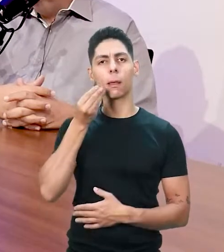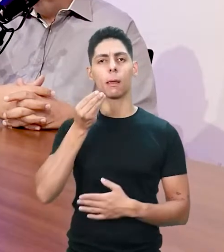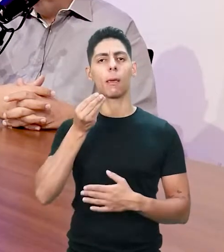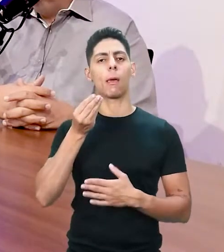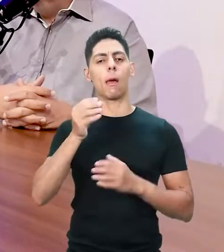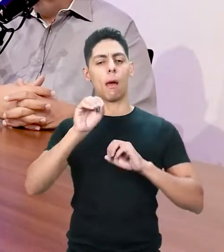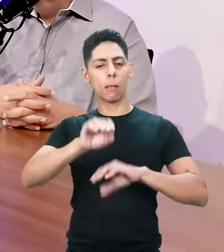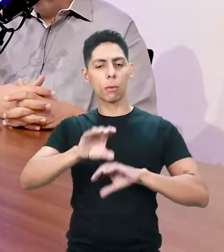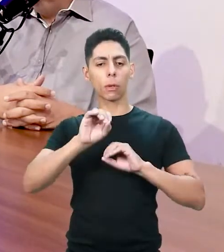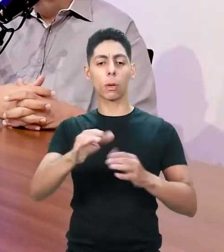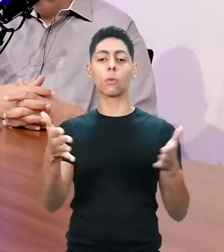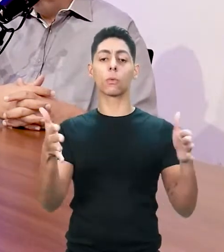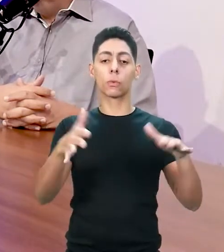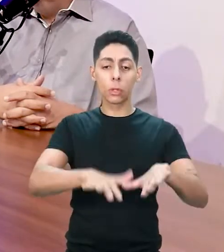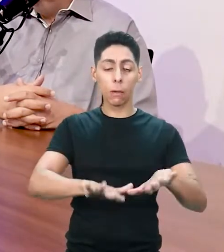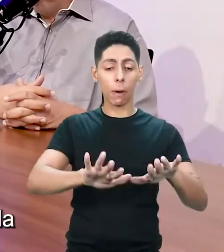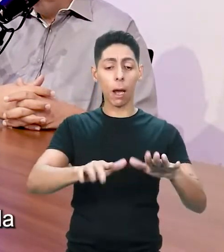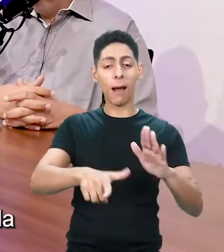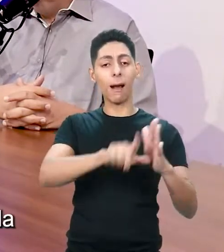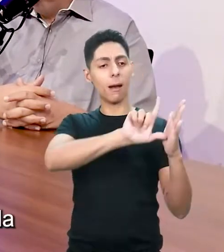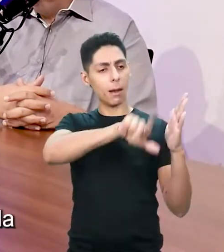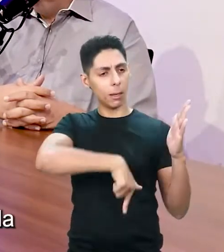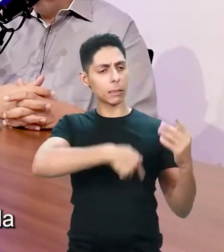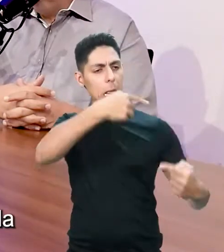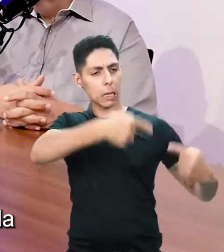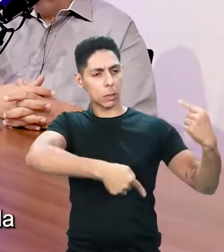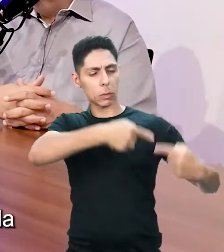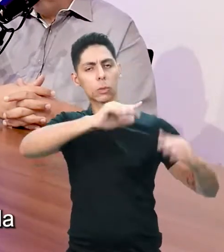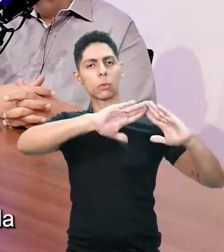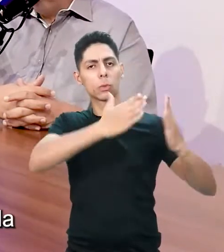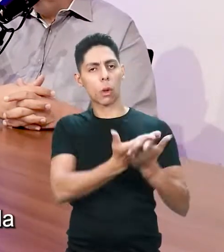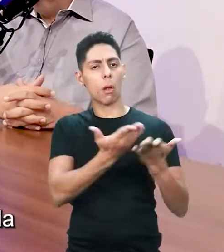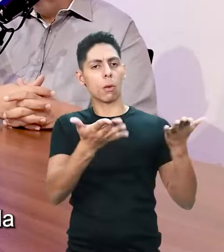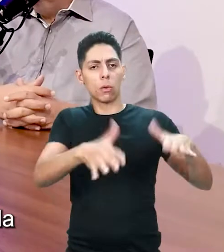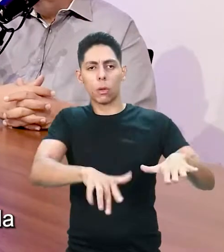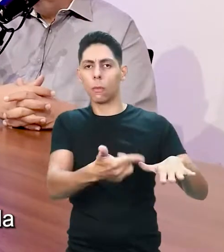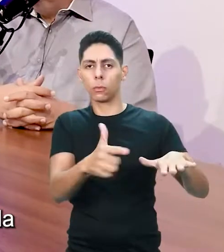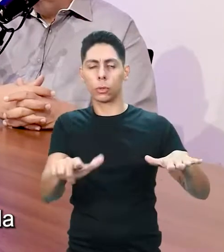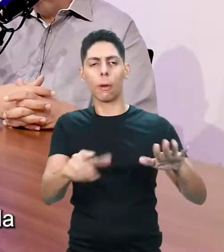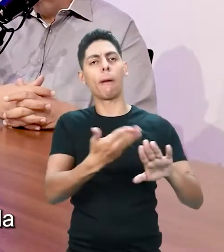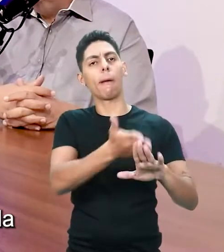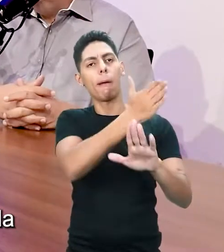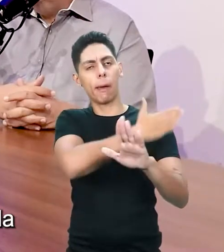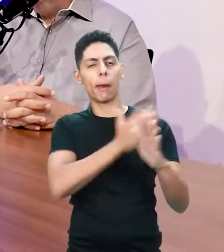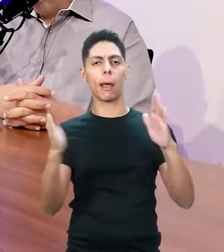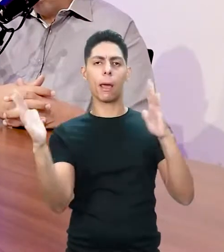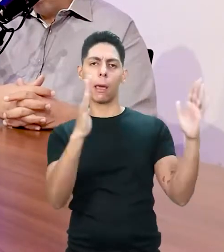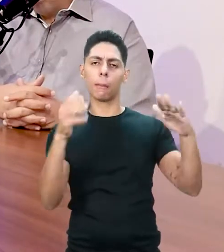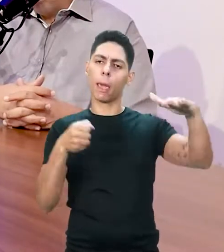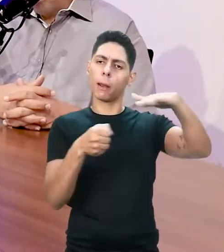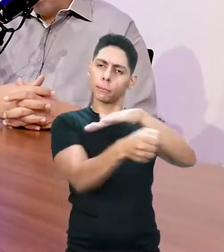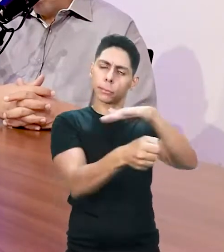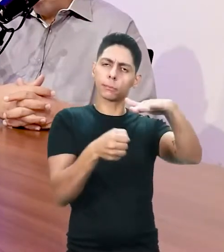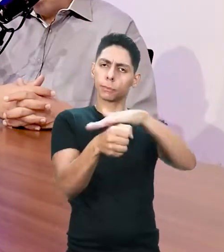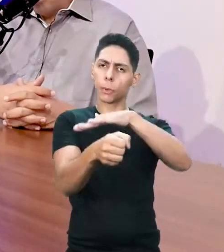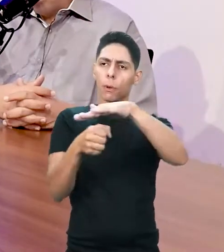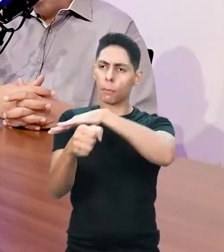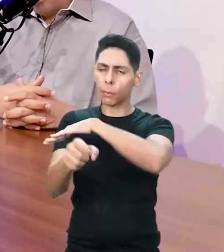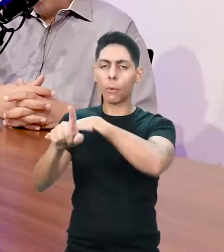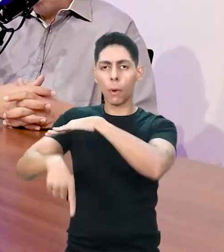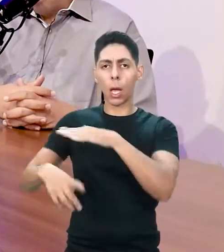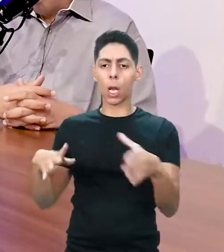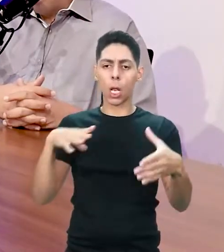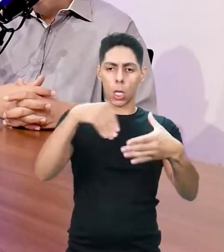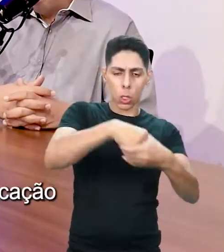antes da educação inclusiva estar em discussão. Nós ainda vivíamos a era integracionista, né? Educação integrada, o